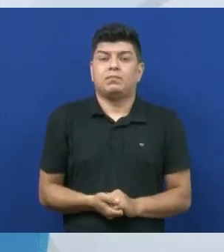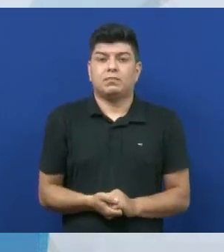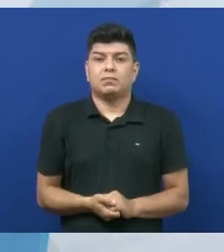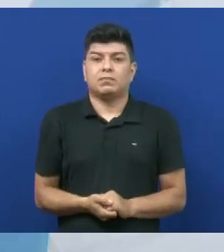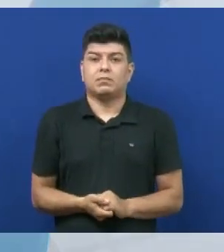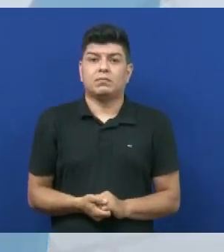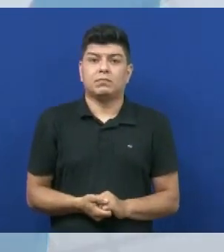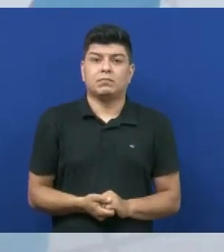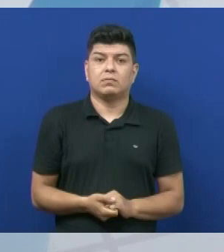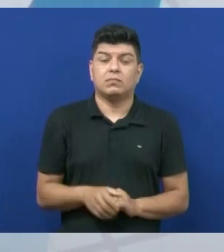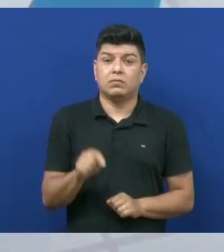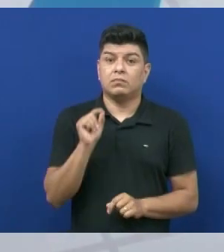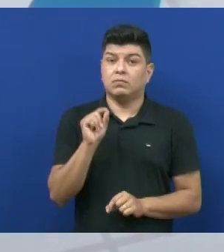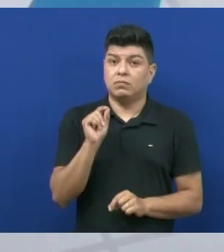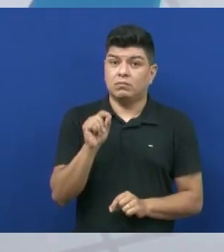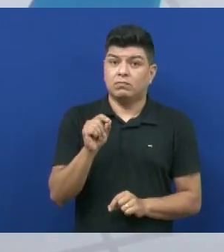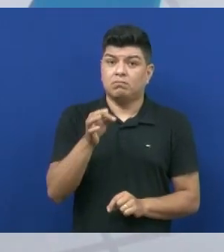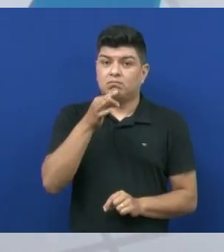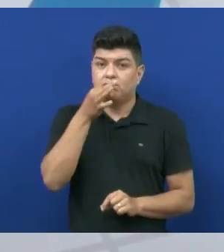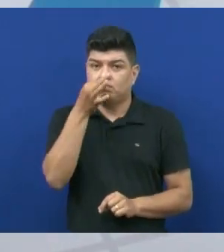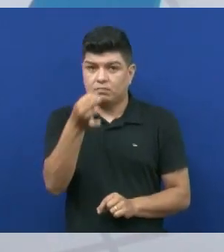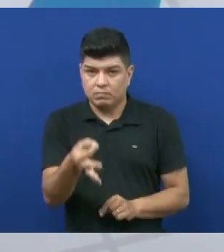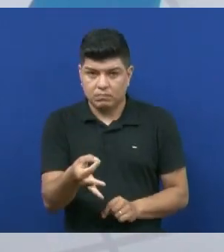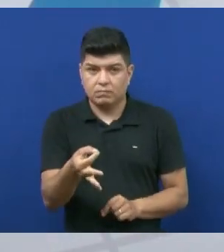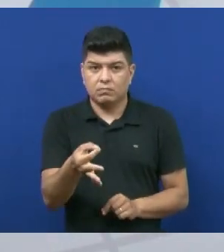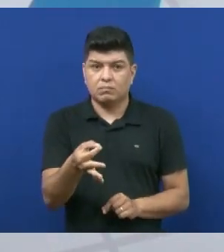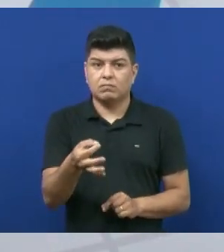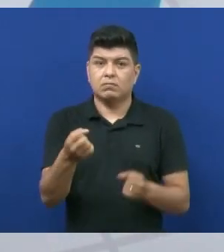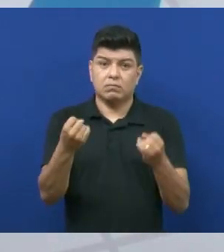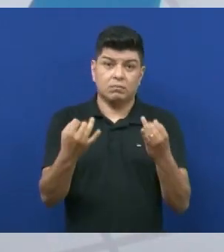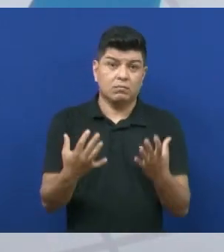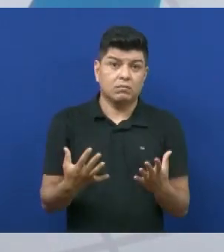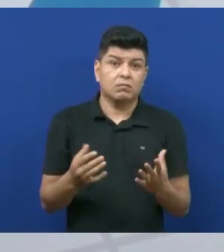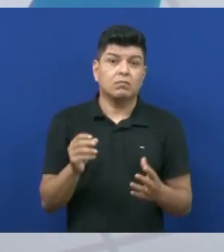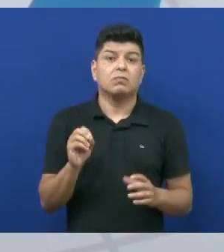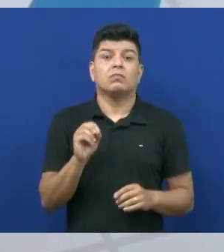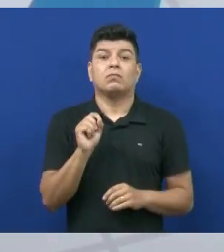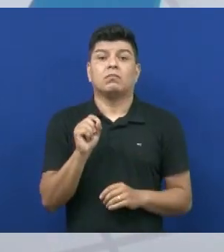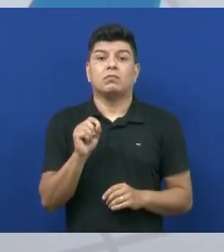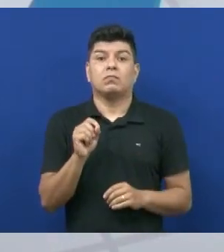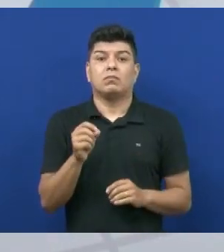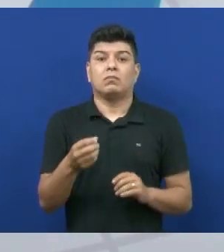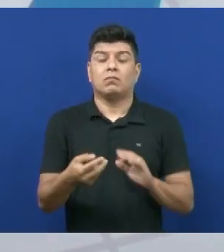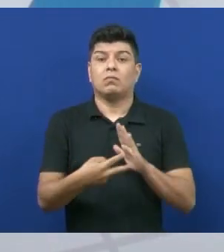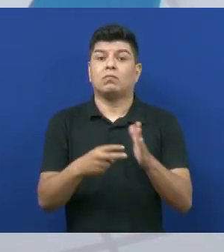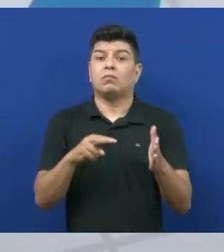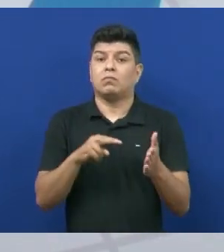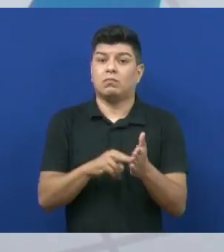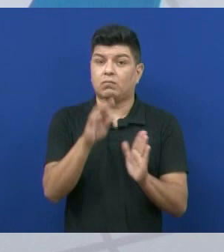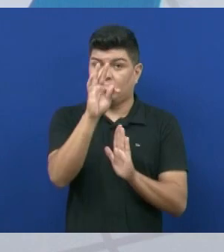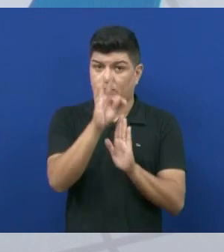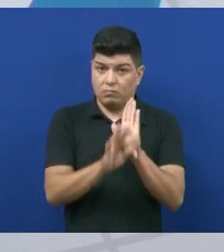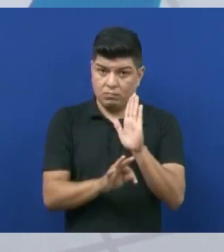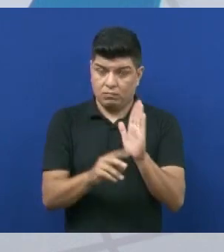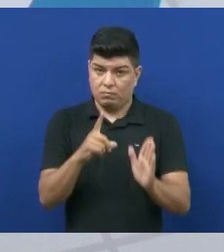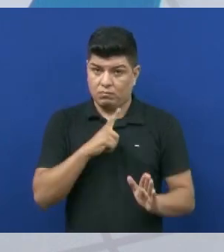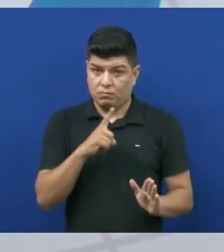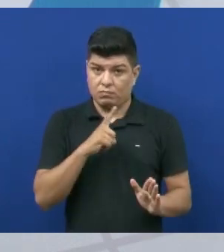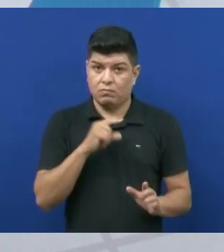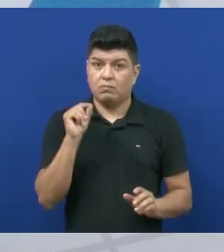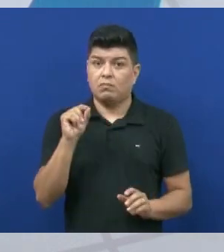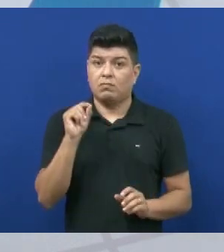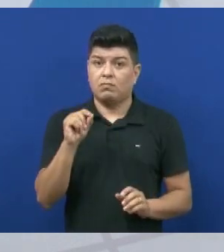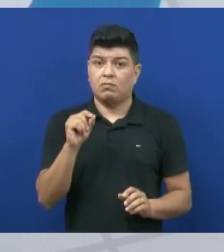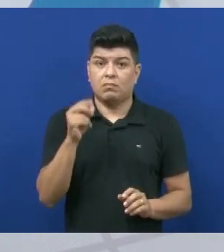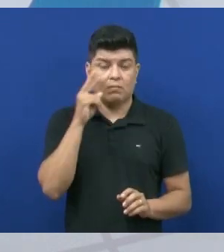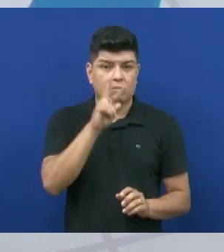é persuasivo argumentativo, ou seja, o sentido de um texto argumentativo existir é a defesa